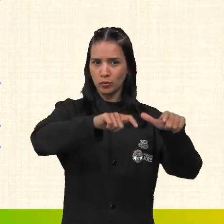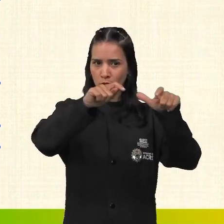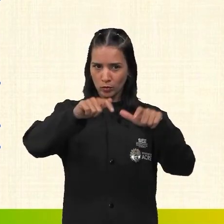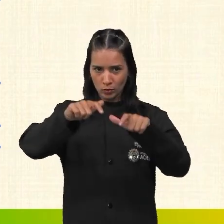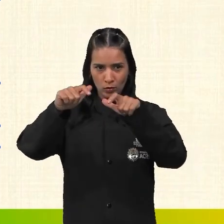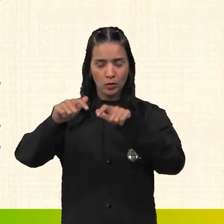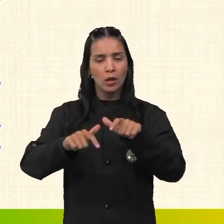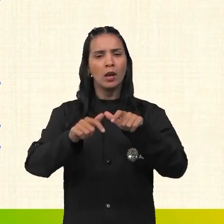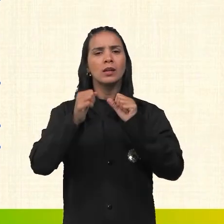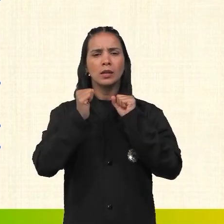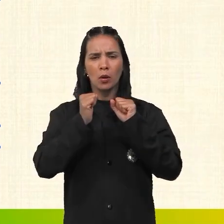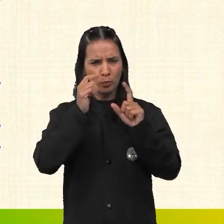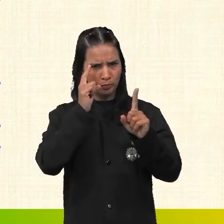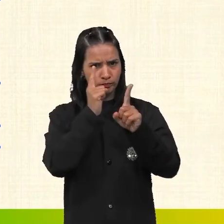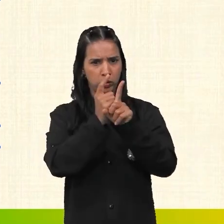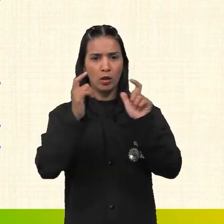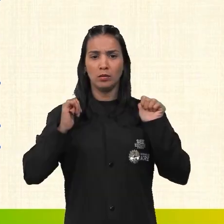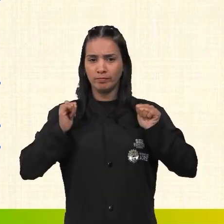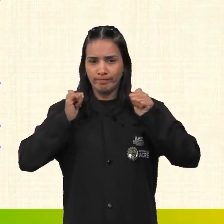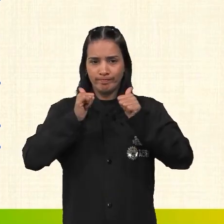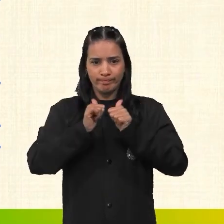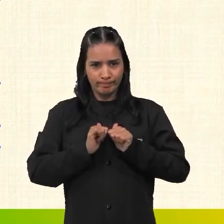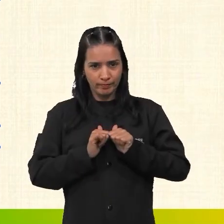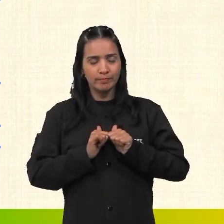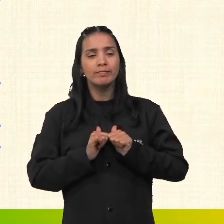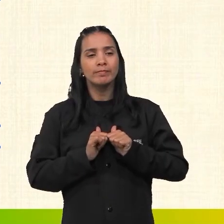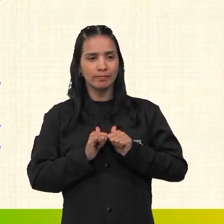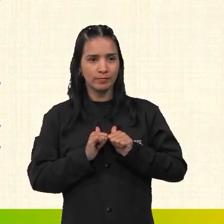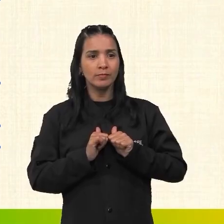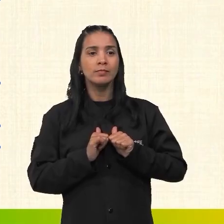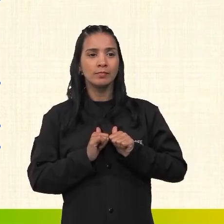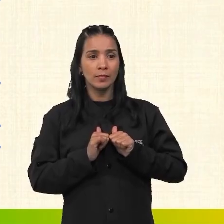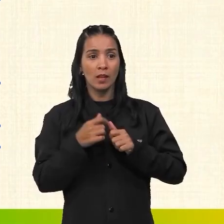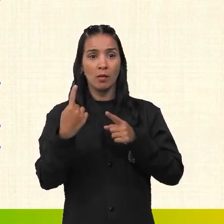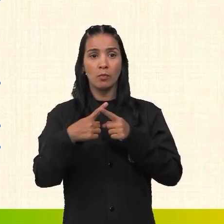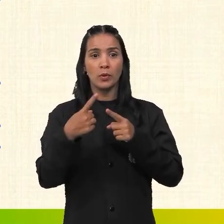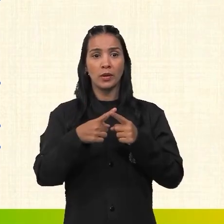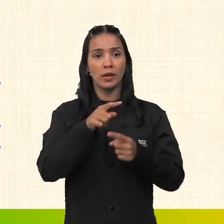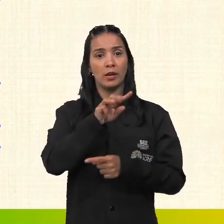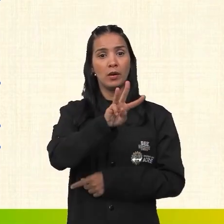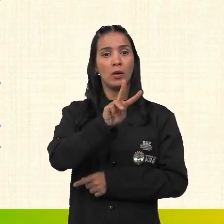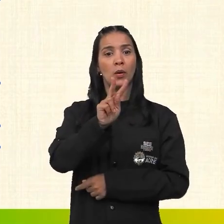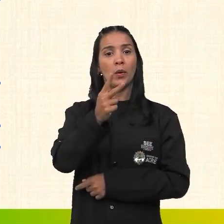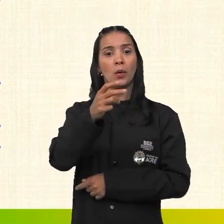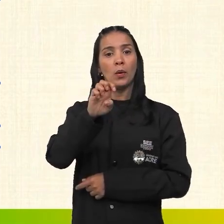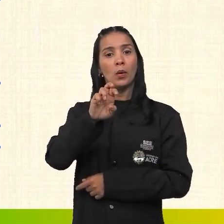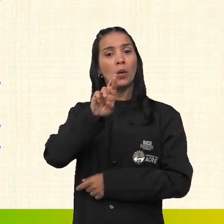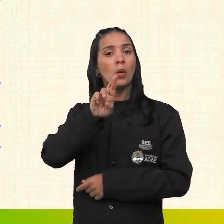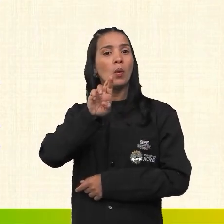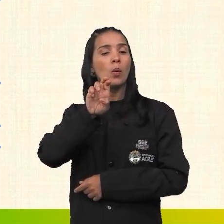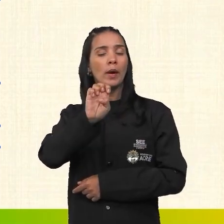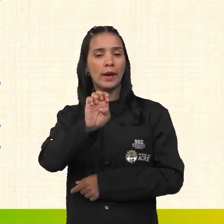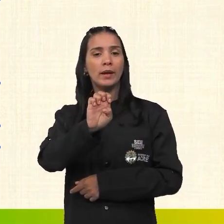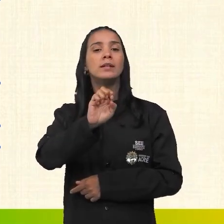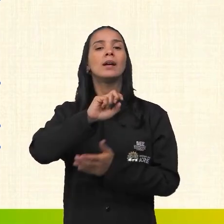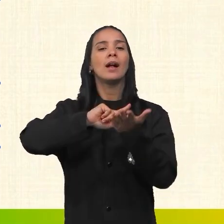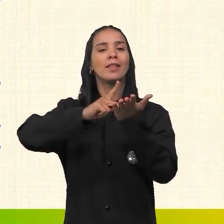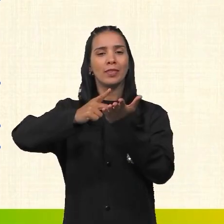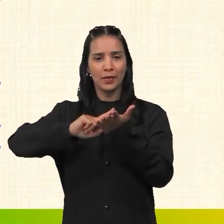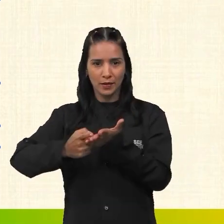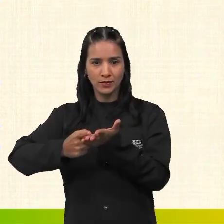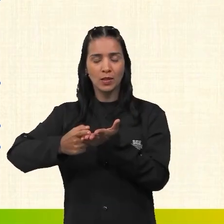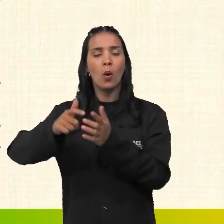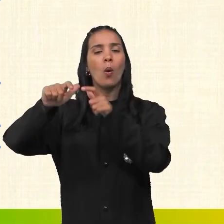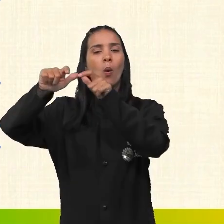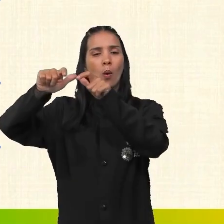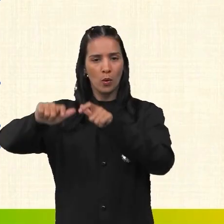jaqueta pode ser encontrada. Até porque a palavra where significa onde, né? Ele pergunta,